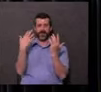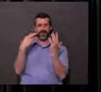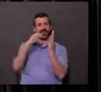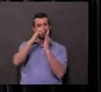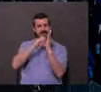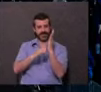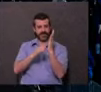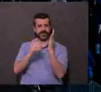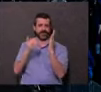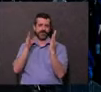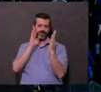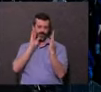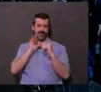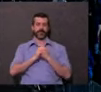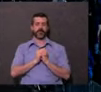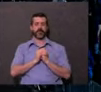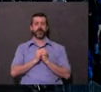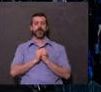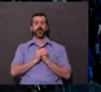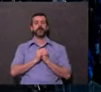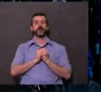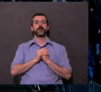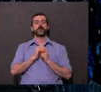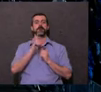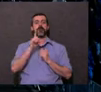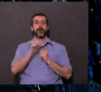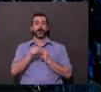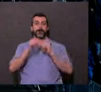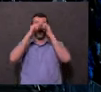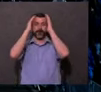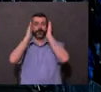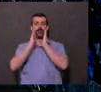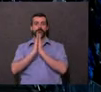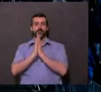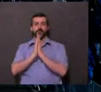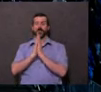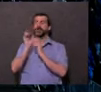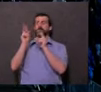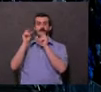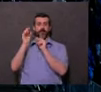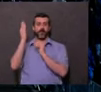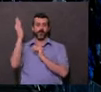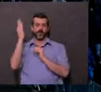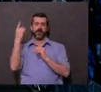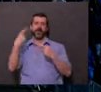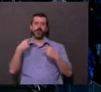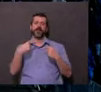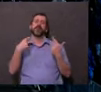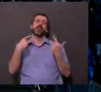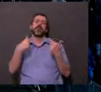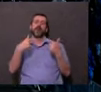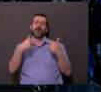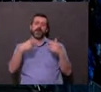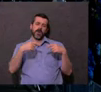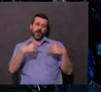escutámos. Por sua vez, a Virgem Maria mostra um coração cercado de espinhos que